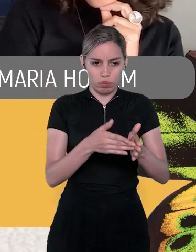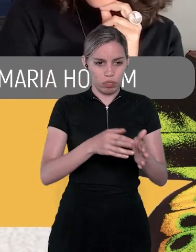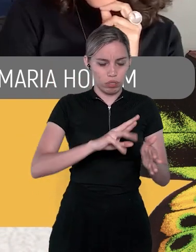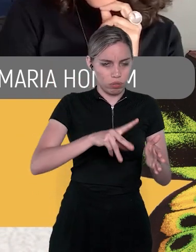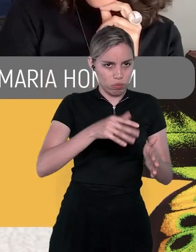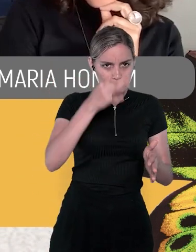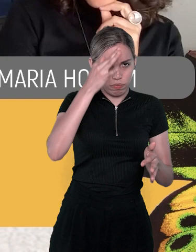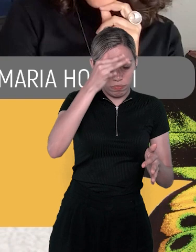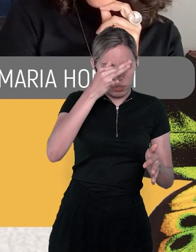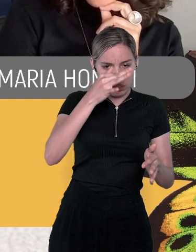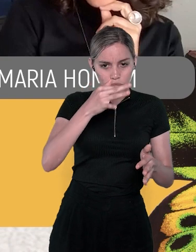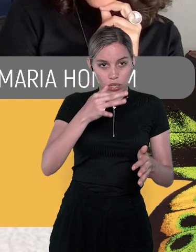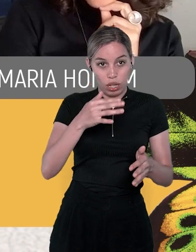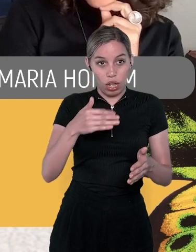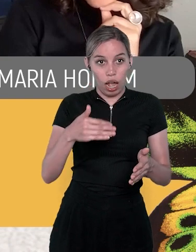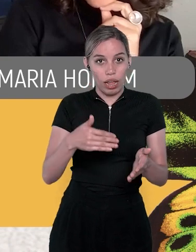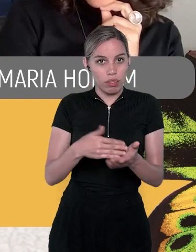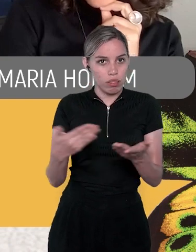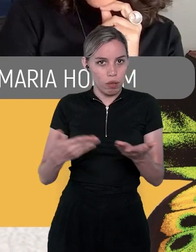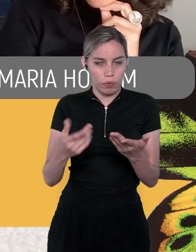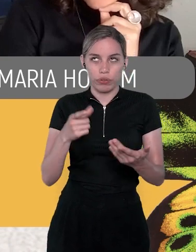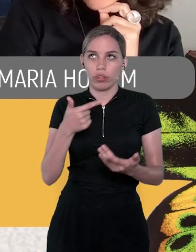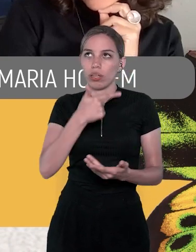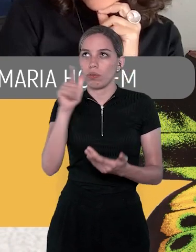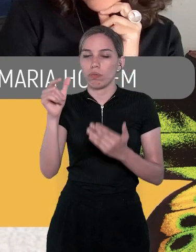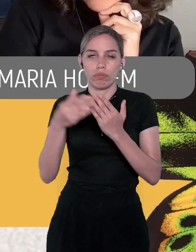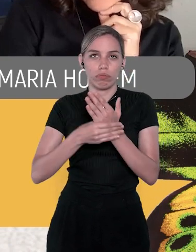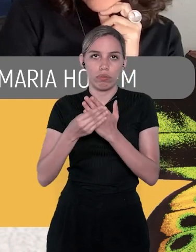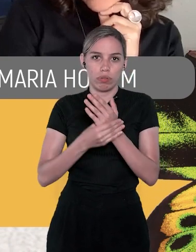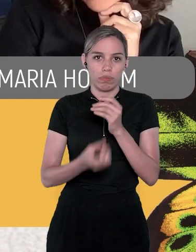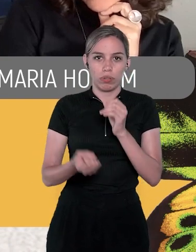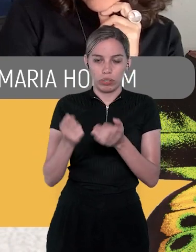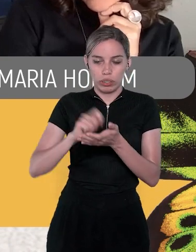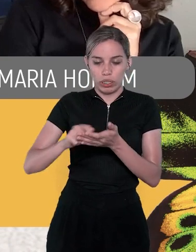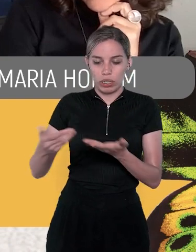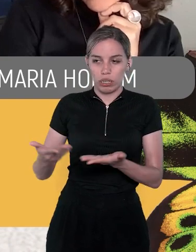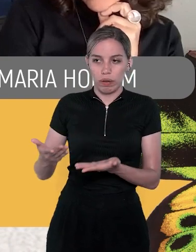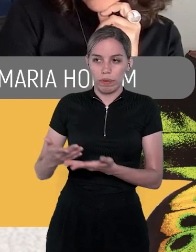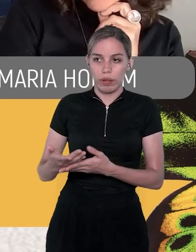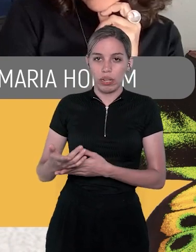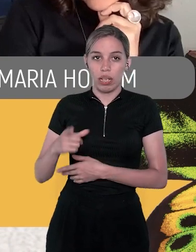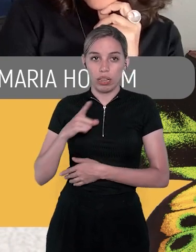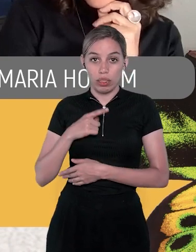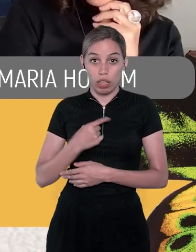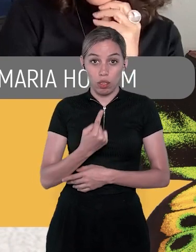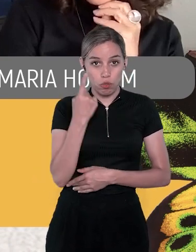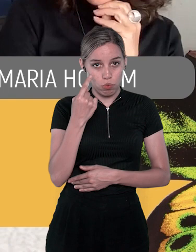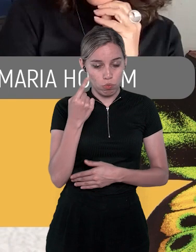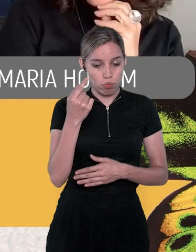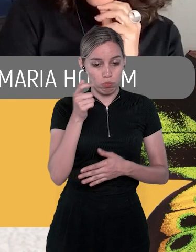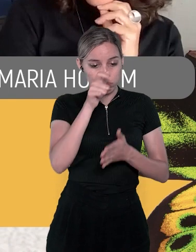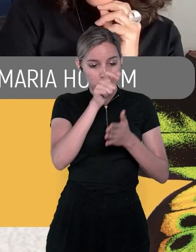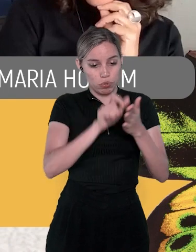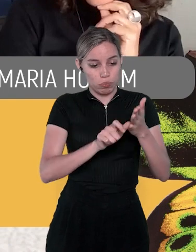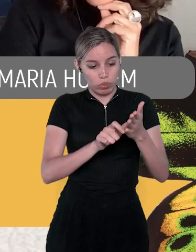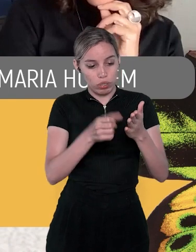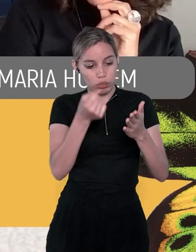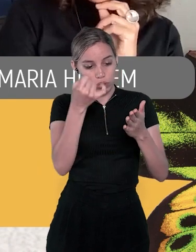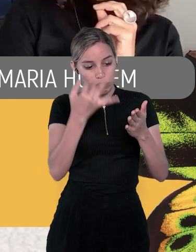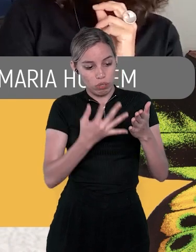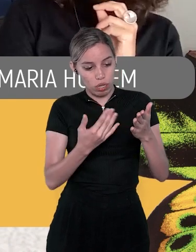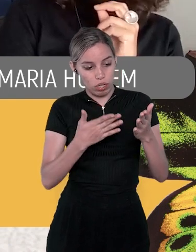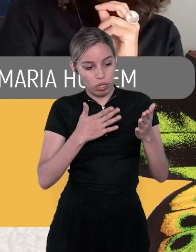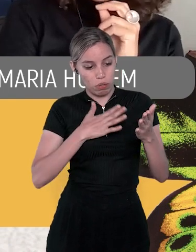minha vida. No novo livro que eu estou escrevendo, um ensaio, eu tenho um capítulo em que eu uso a literatura para demonstrar meus pontos, entendeu? E aí